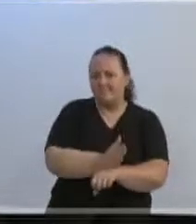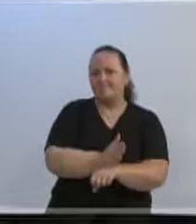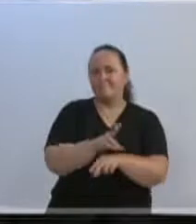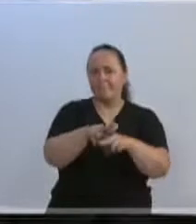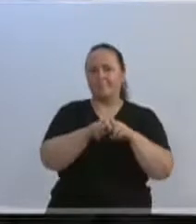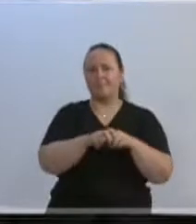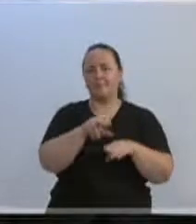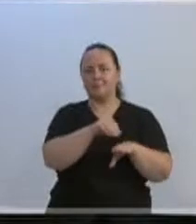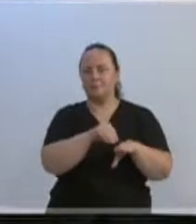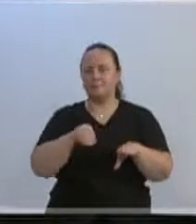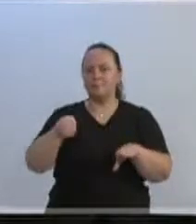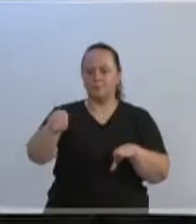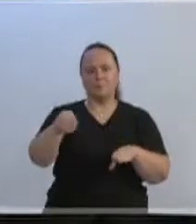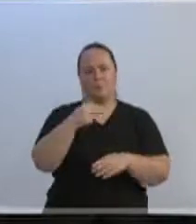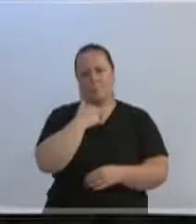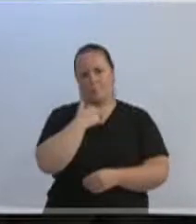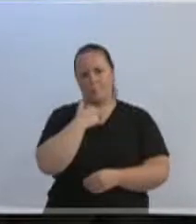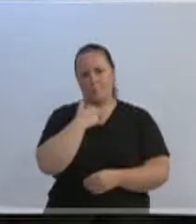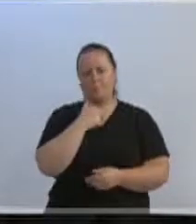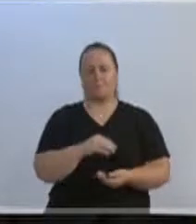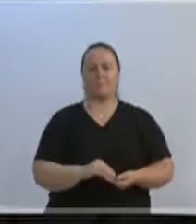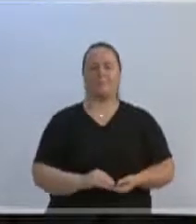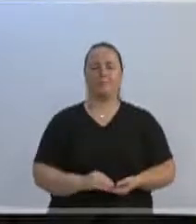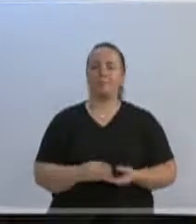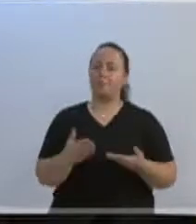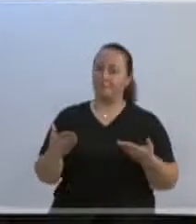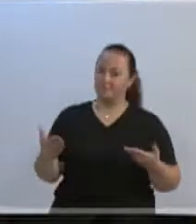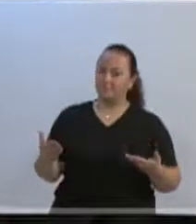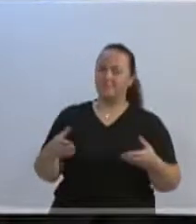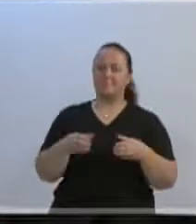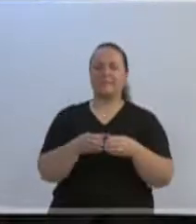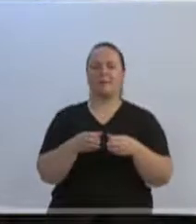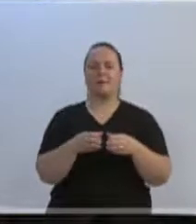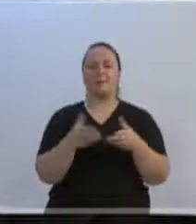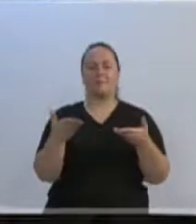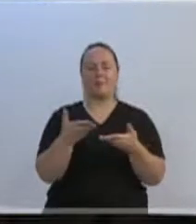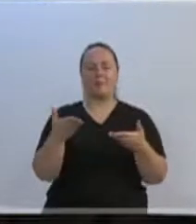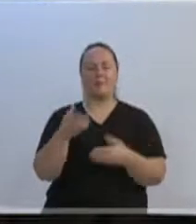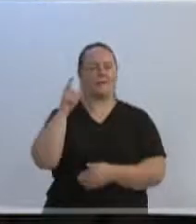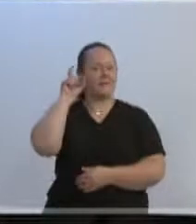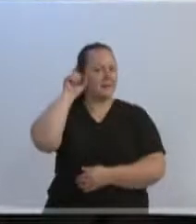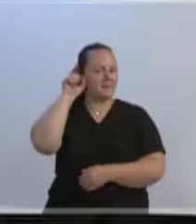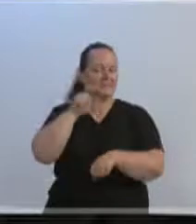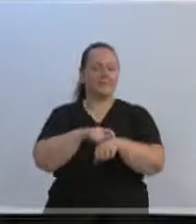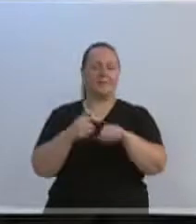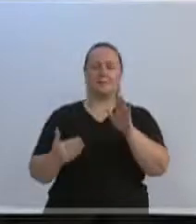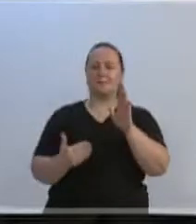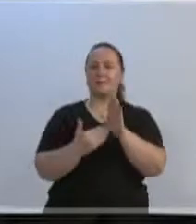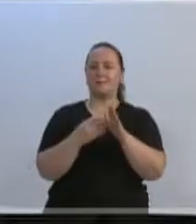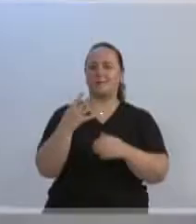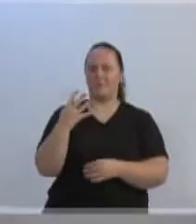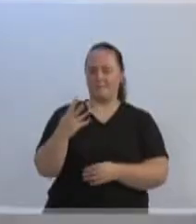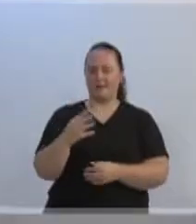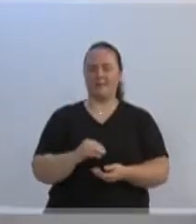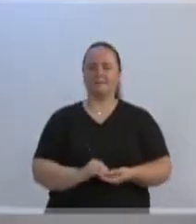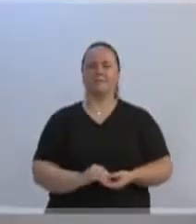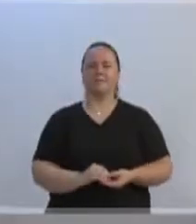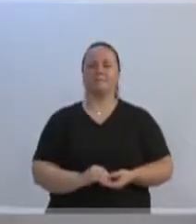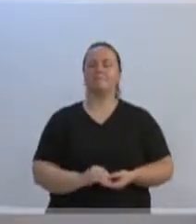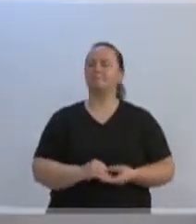por isso não foi repassado à bancada então vamos ouvir o vereador e antes que dispõe do tempo de 4 minutos agradeço o